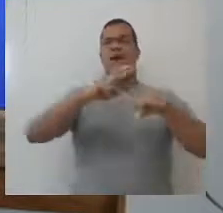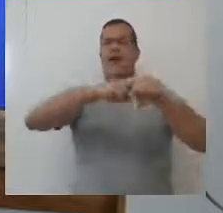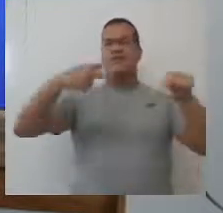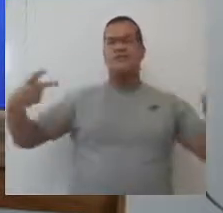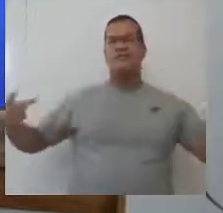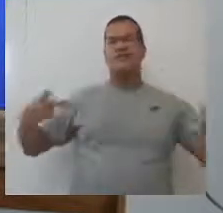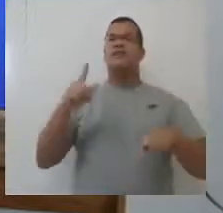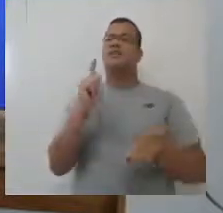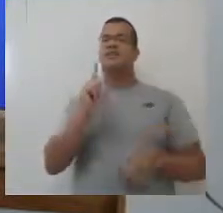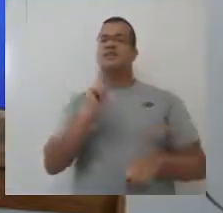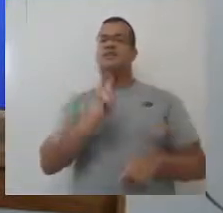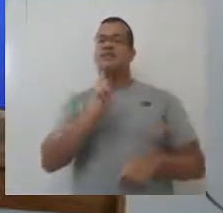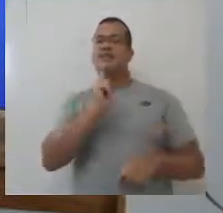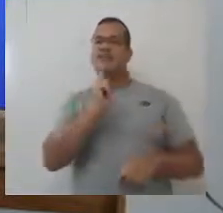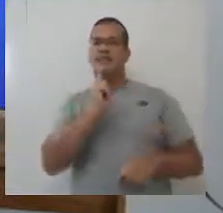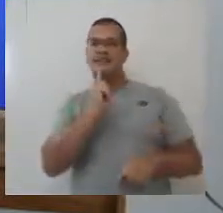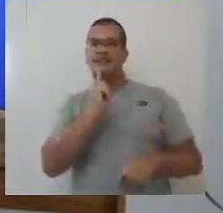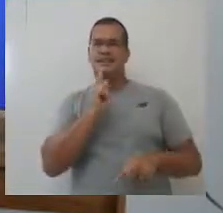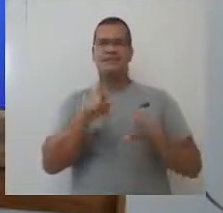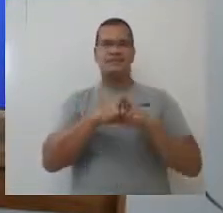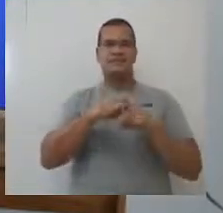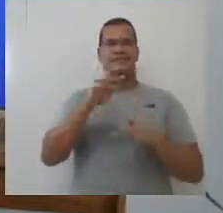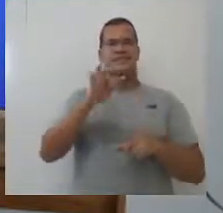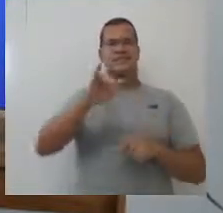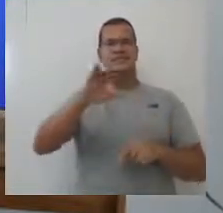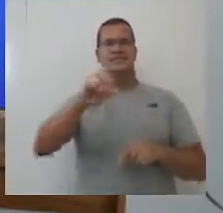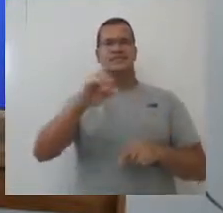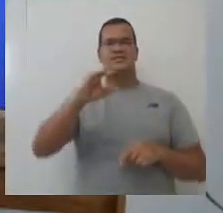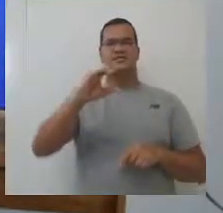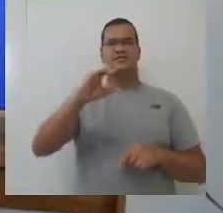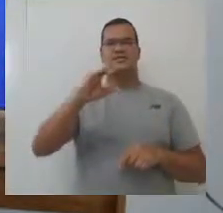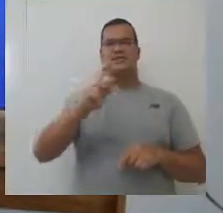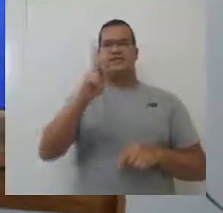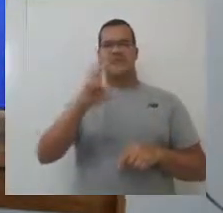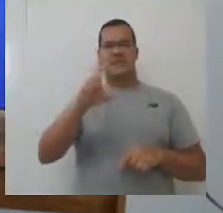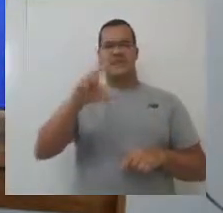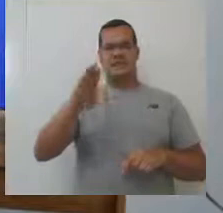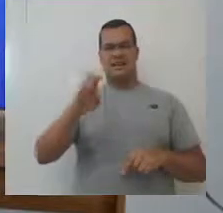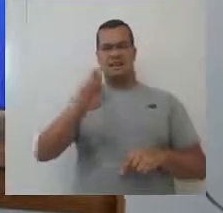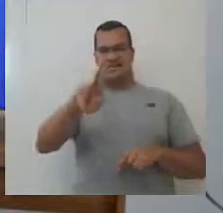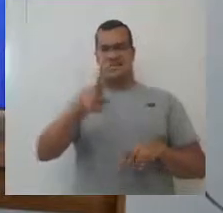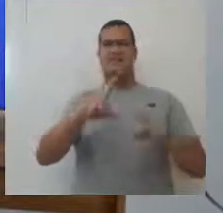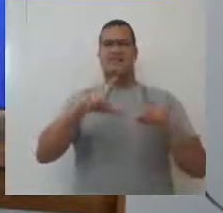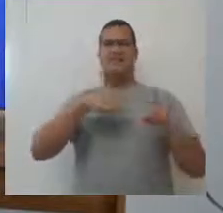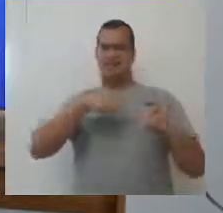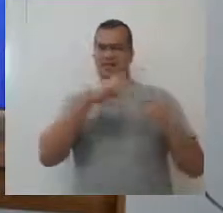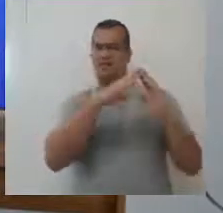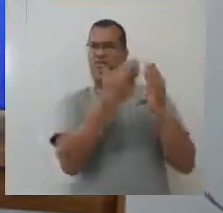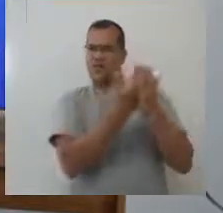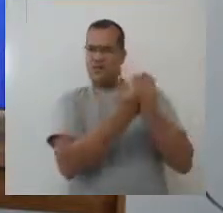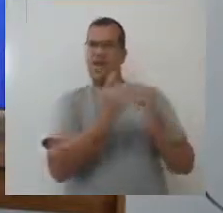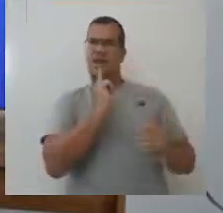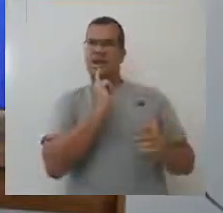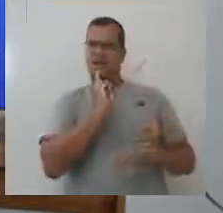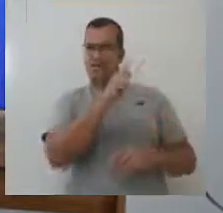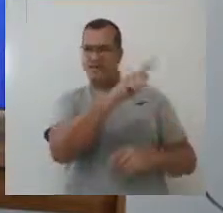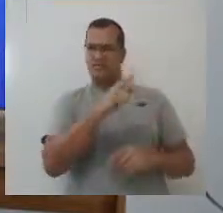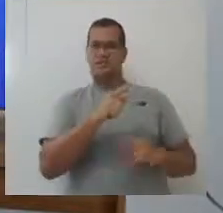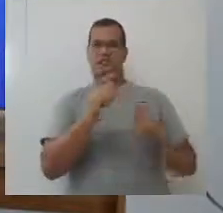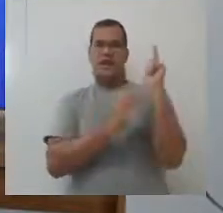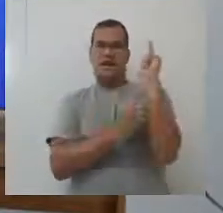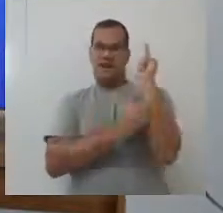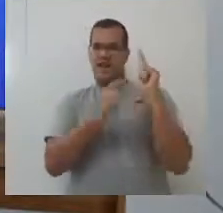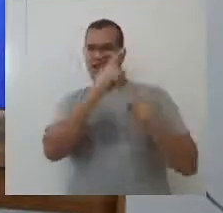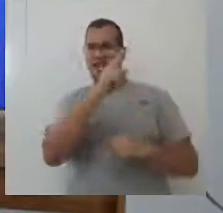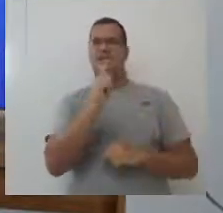de Garanhuns, tio Kleber, um abraço, viu, irmão? Não esqueci não, a gente vai fazer um aulão aí em Garanhuns, viu? O pessoal da Grede de Garanhuns é